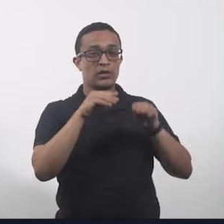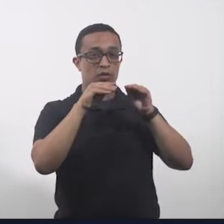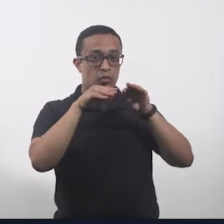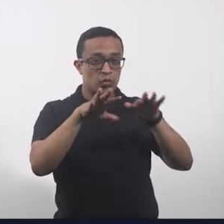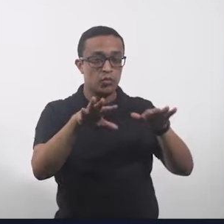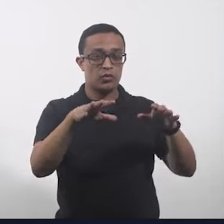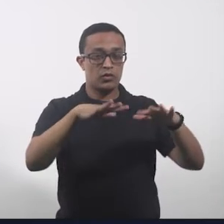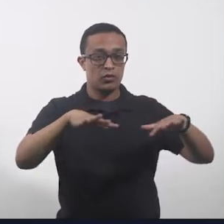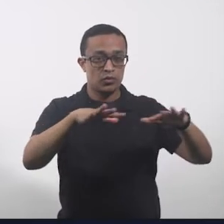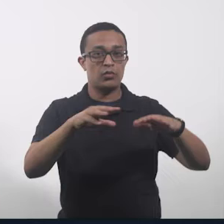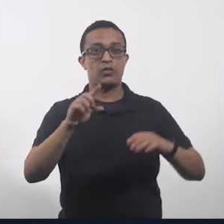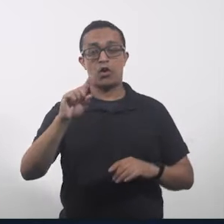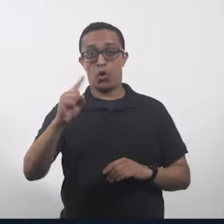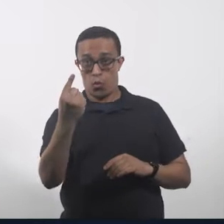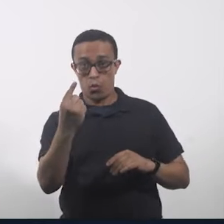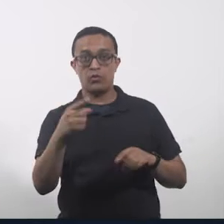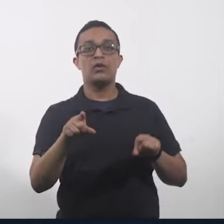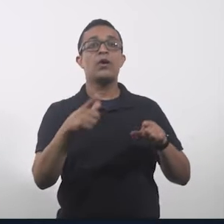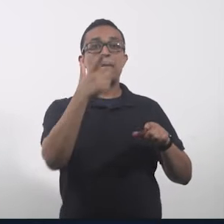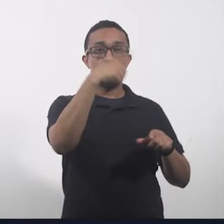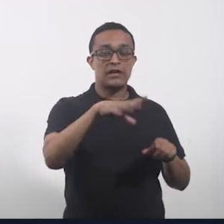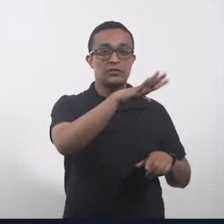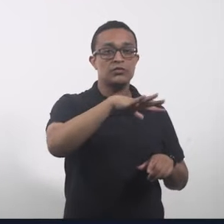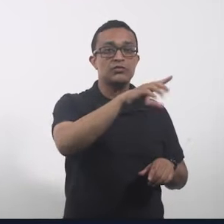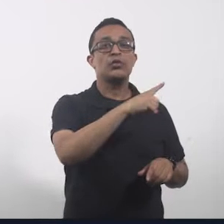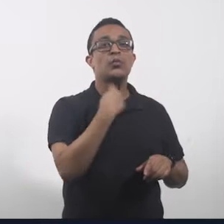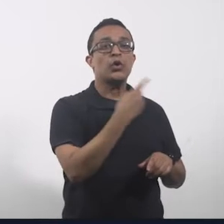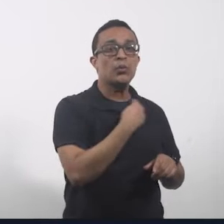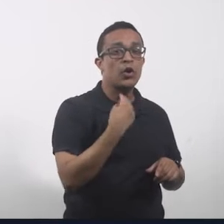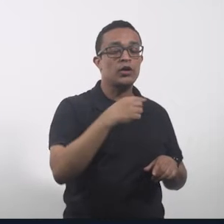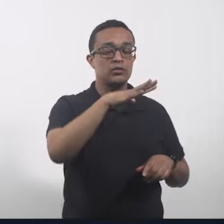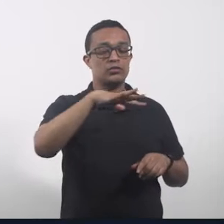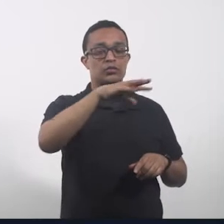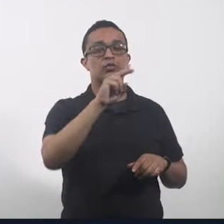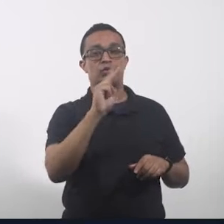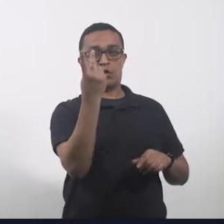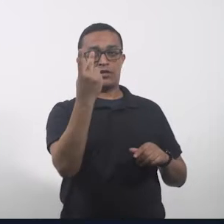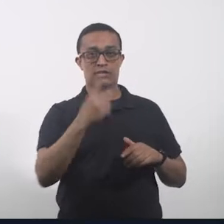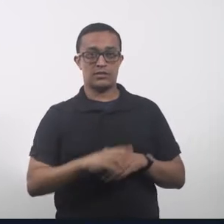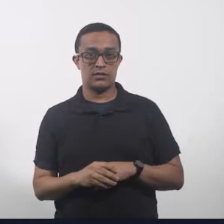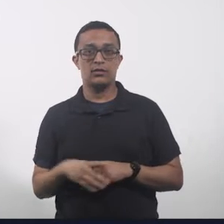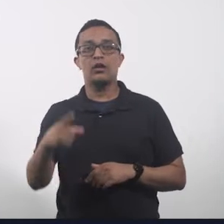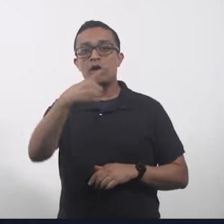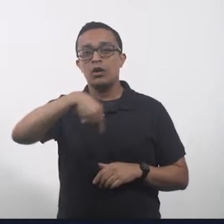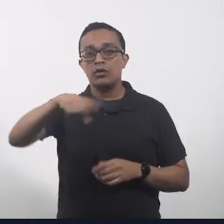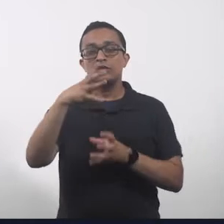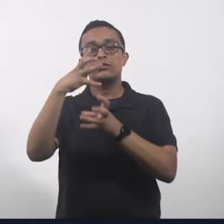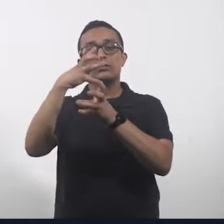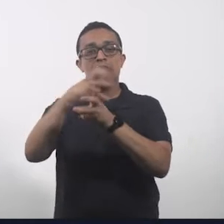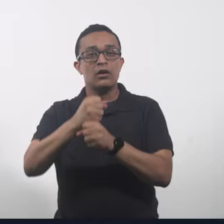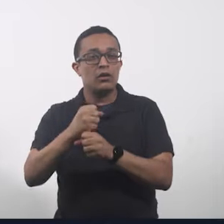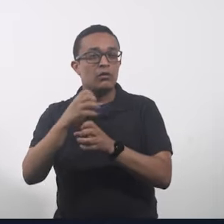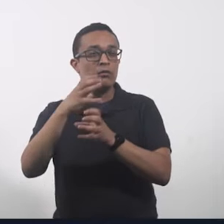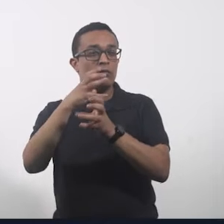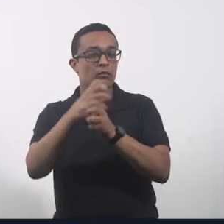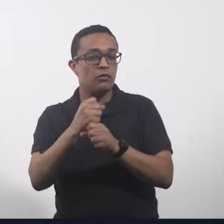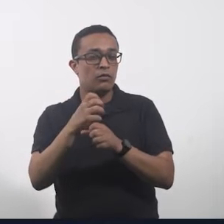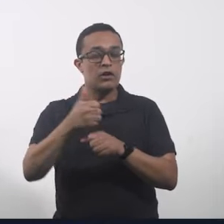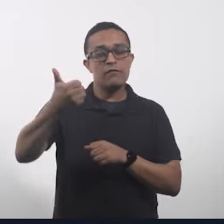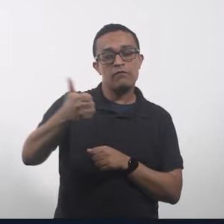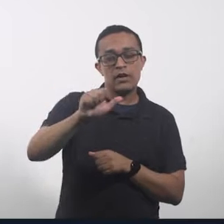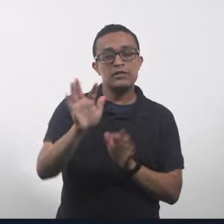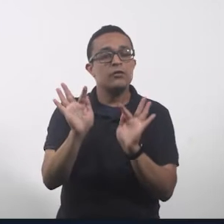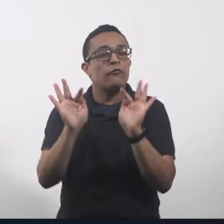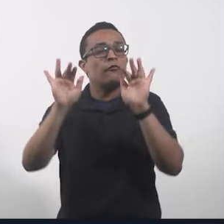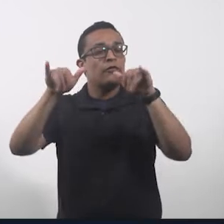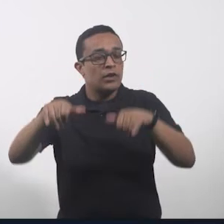comunitária 1 e para a mortalidade estaríamos no nível de transmissão 2. Para que a gente calcule, né, uma nota final, uma avaliação geral